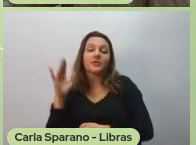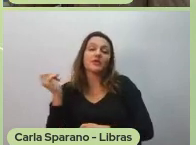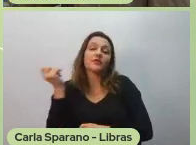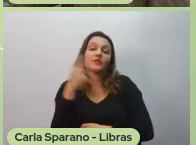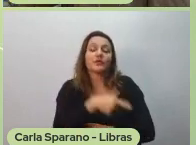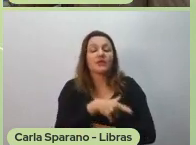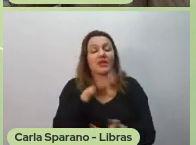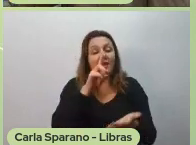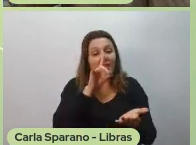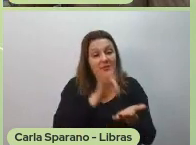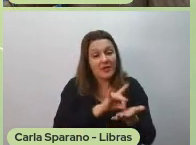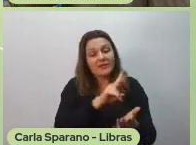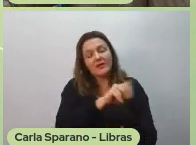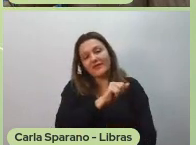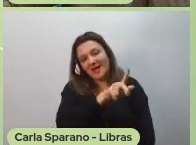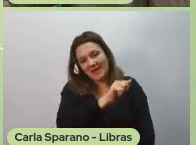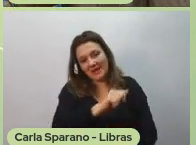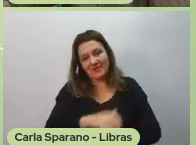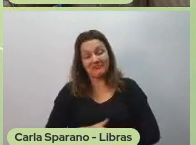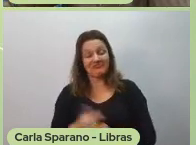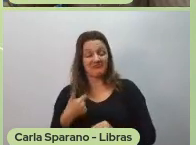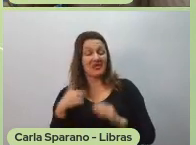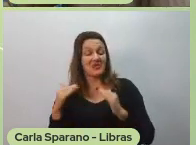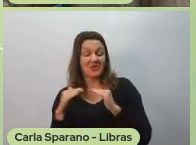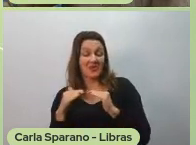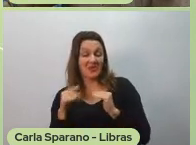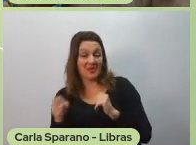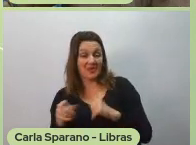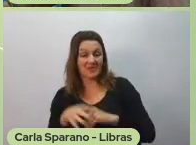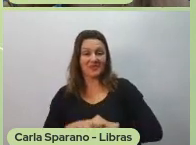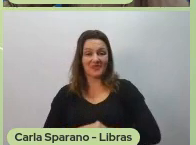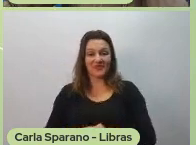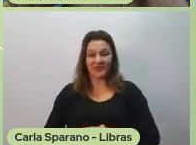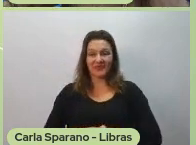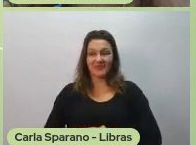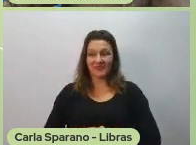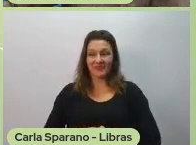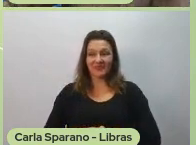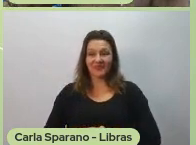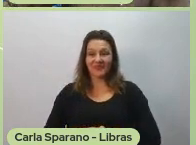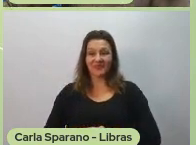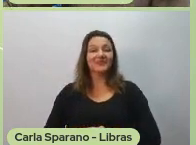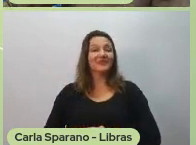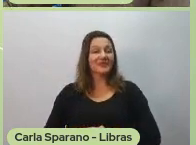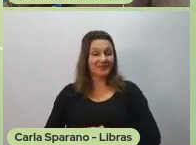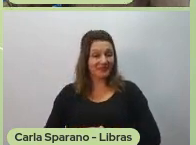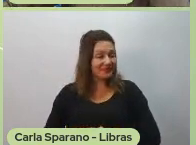afirmativas. E eu concordo com ele. Pois é, você vê que